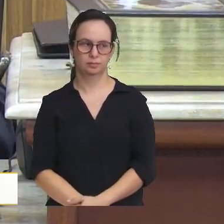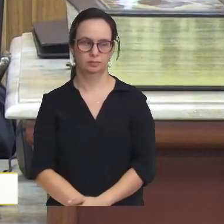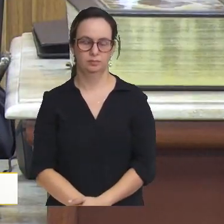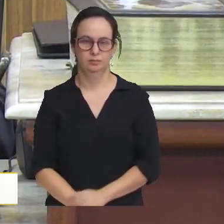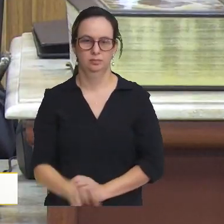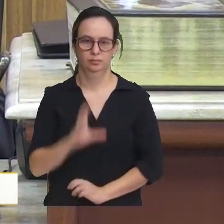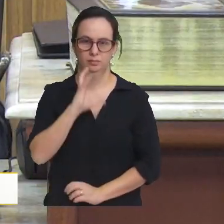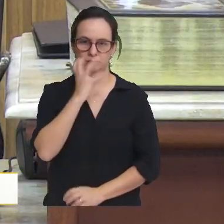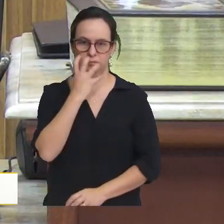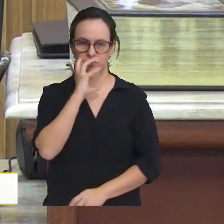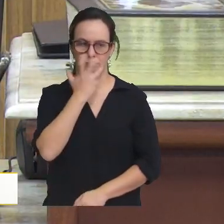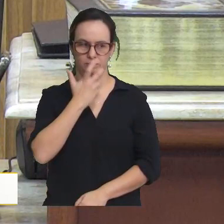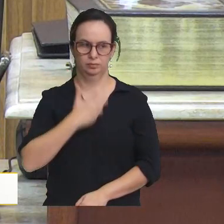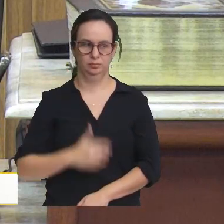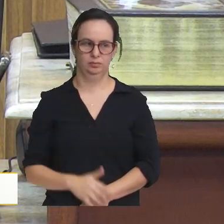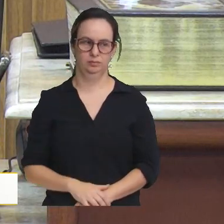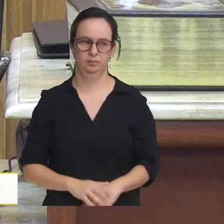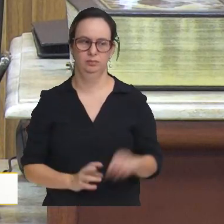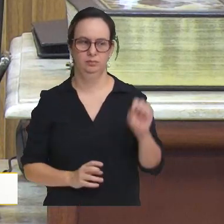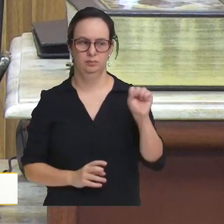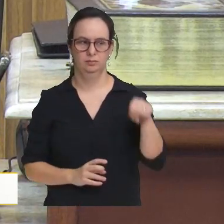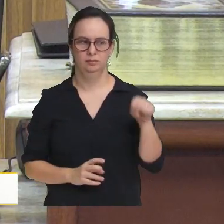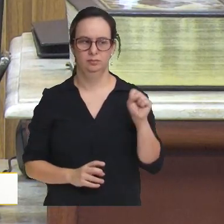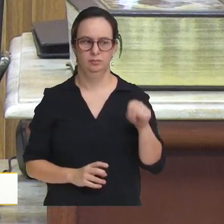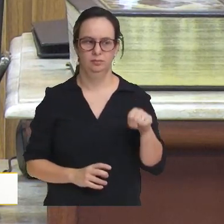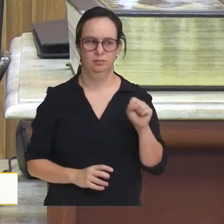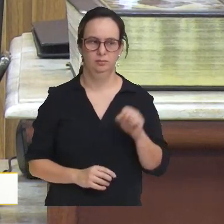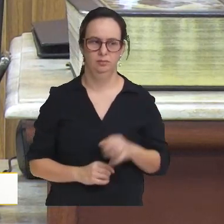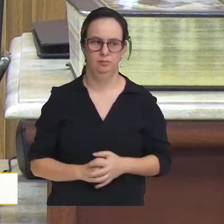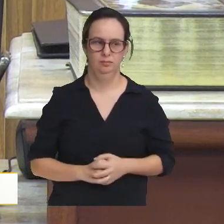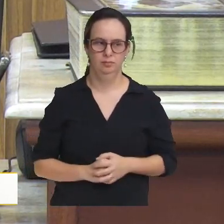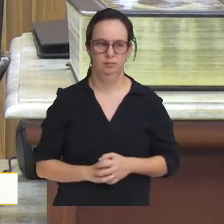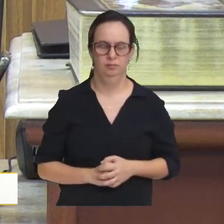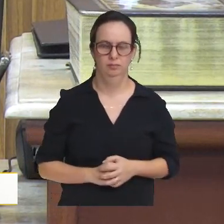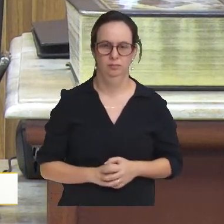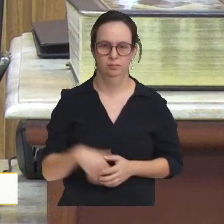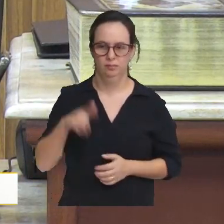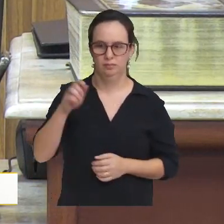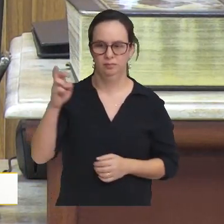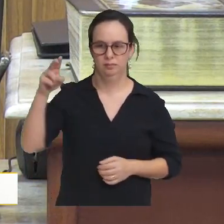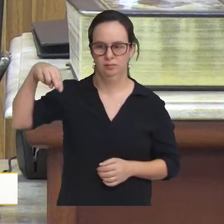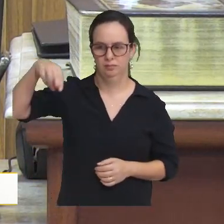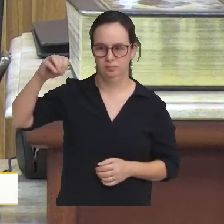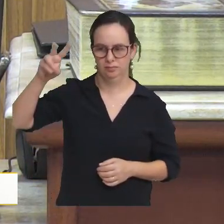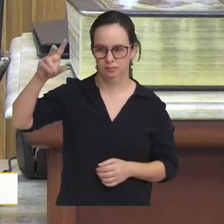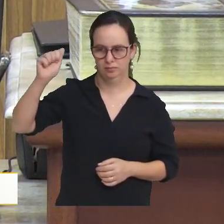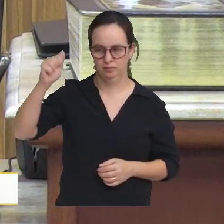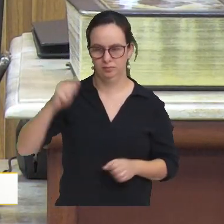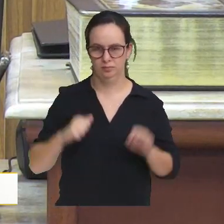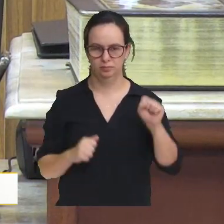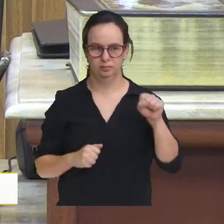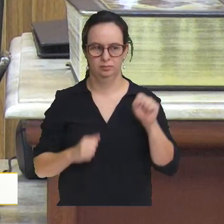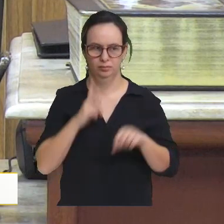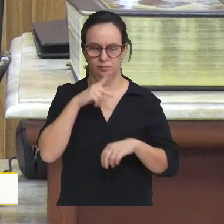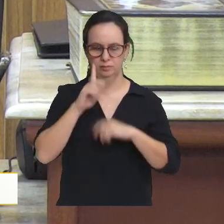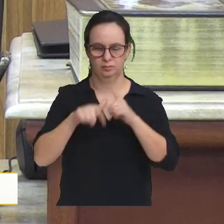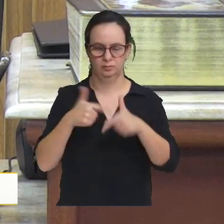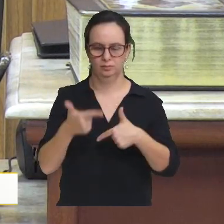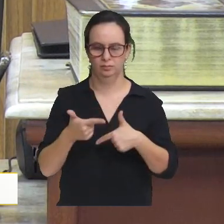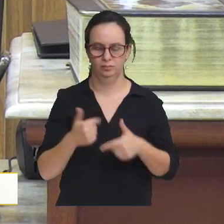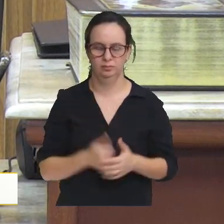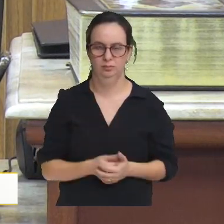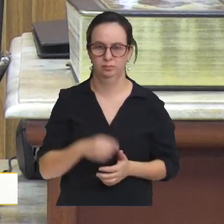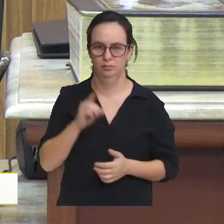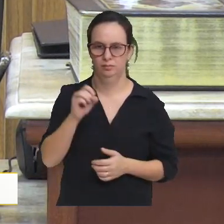Alexandre Cobra Vêncio? Alexandre Cachorrão vota sim. Dionísio de Gênova? Tenente de Gênova vota sim com declaração.